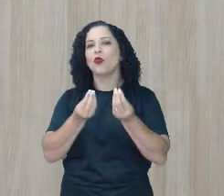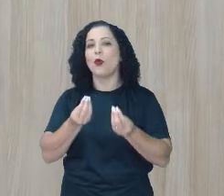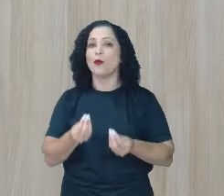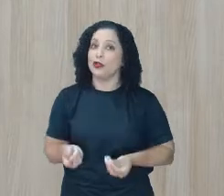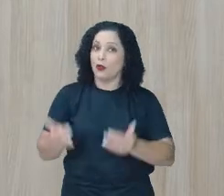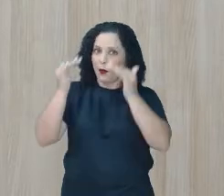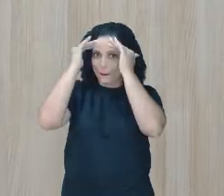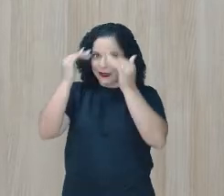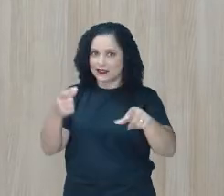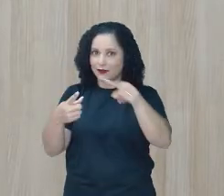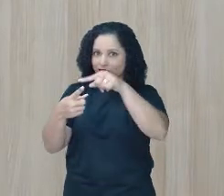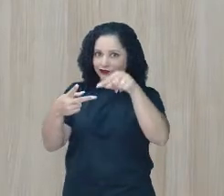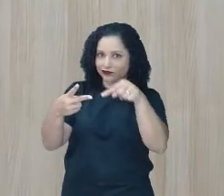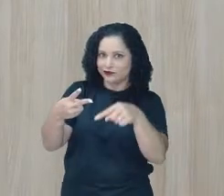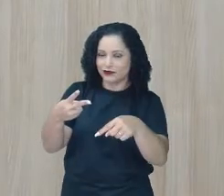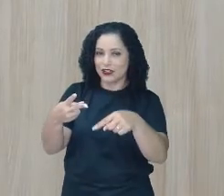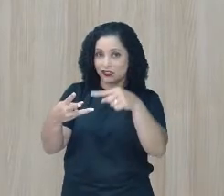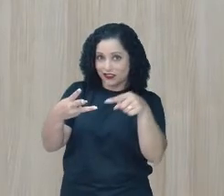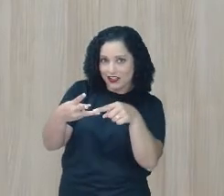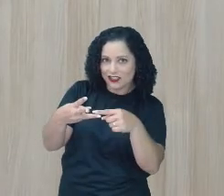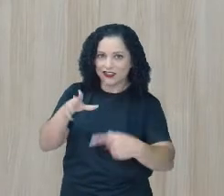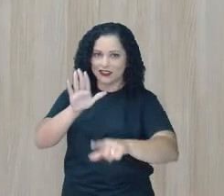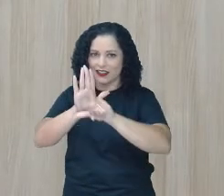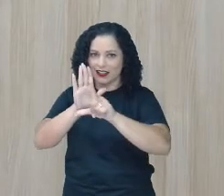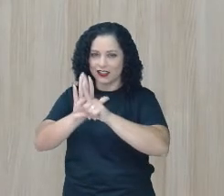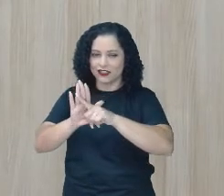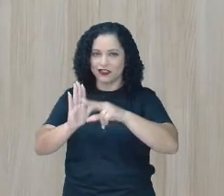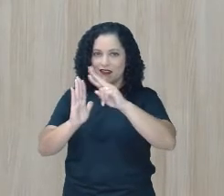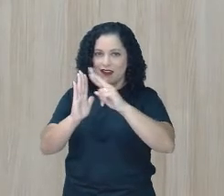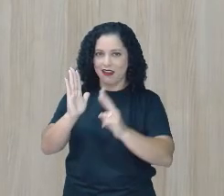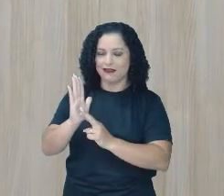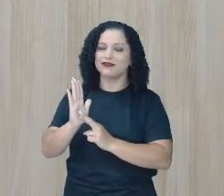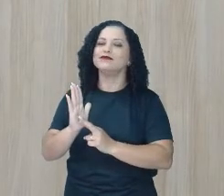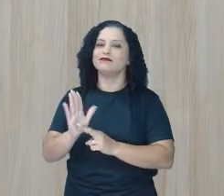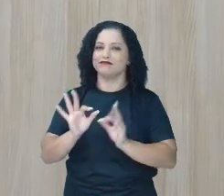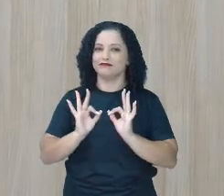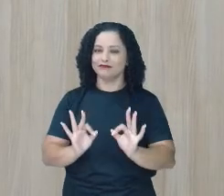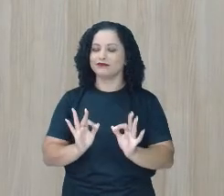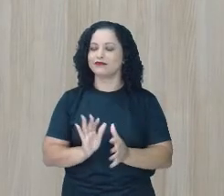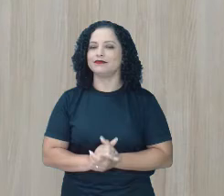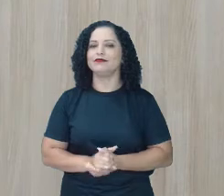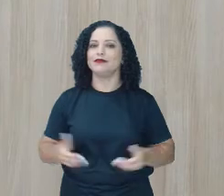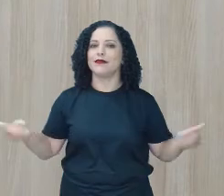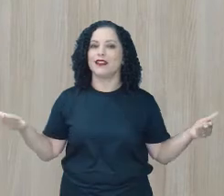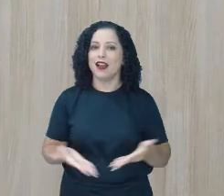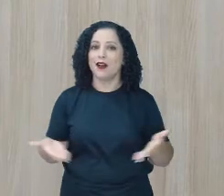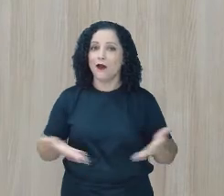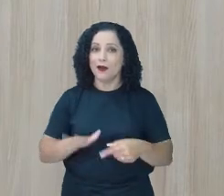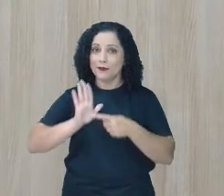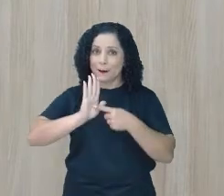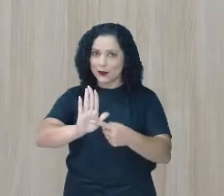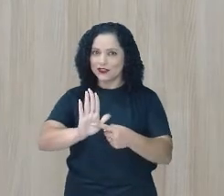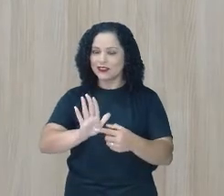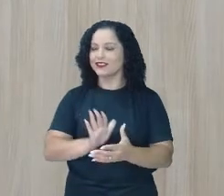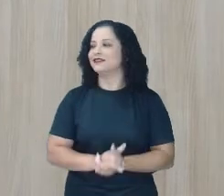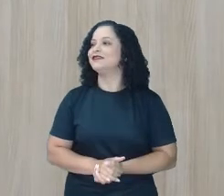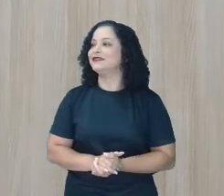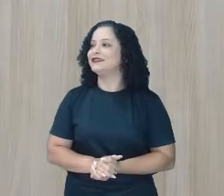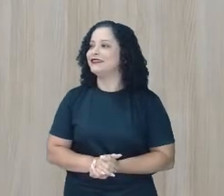3 leis da robótica. E parece que o Nau vai fazer uma demonstração para a gente, Vamos voltar lá para o Vitor?